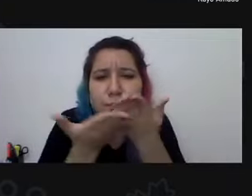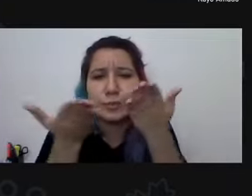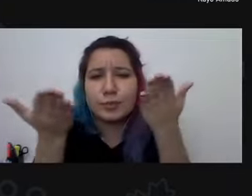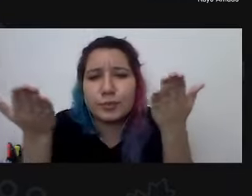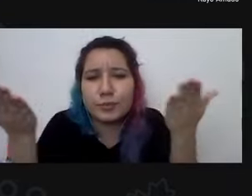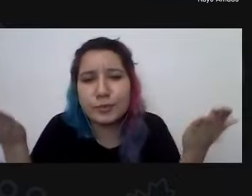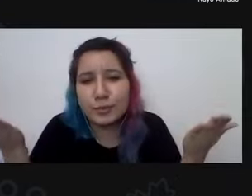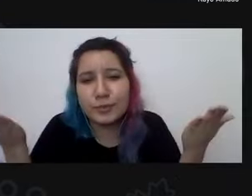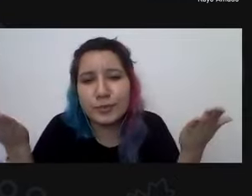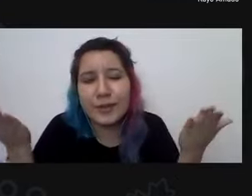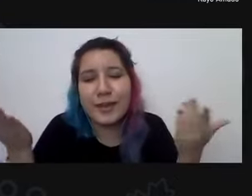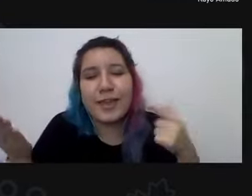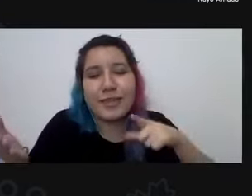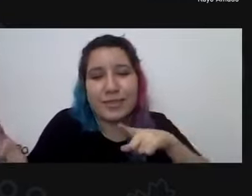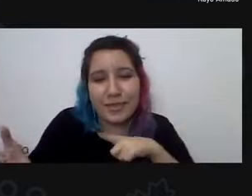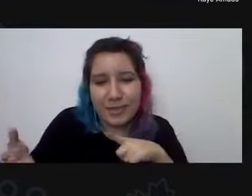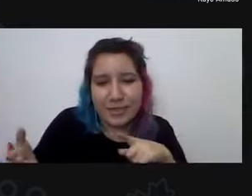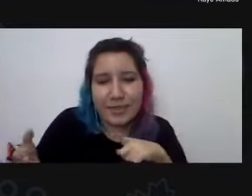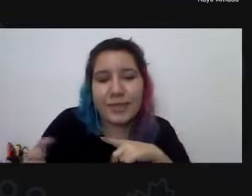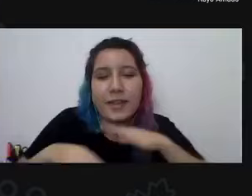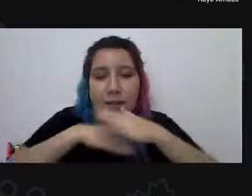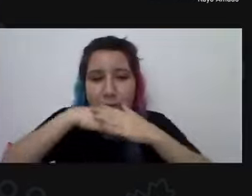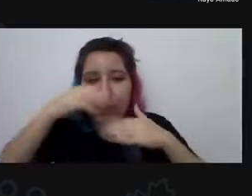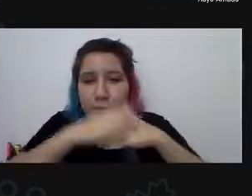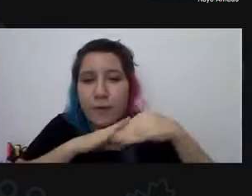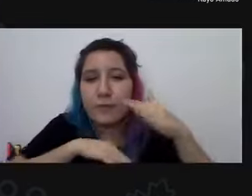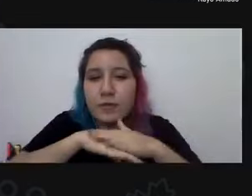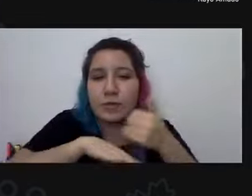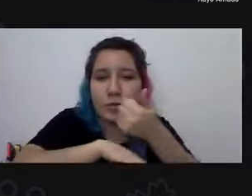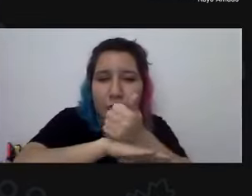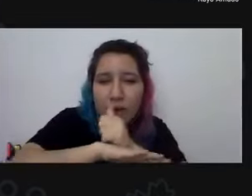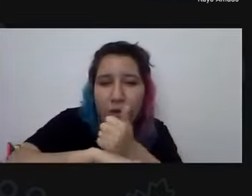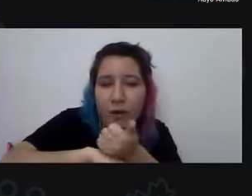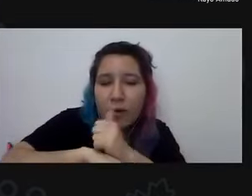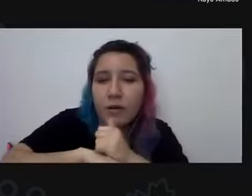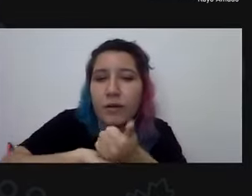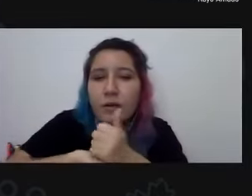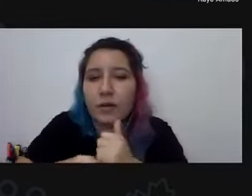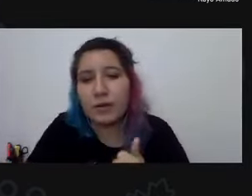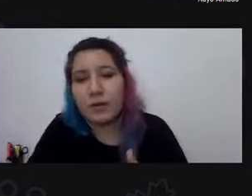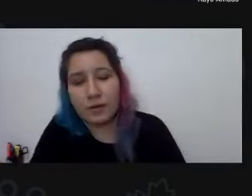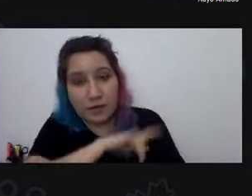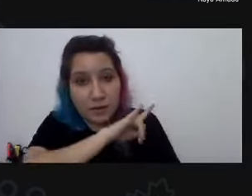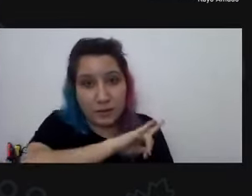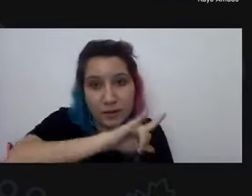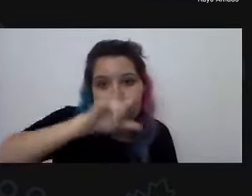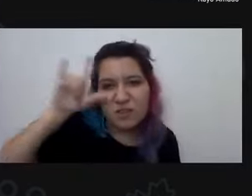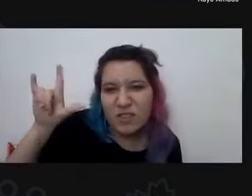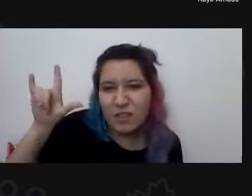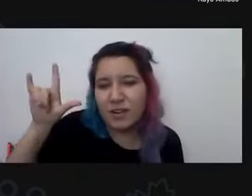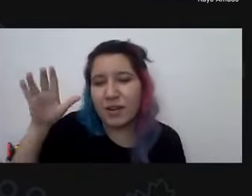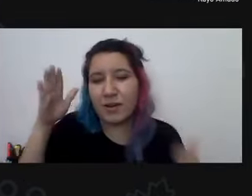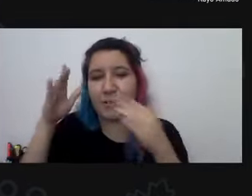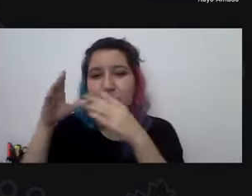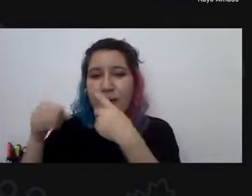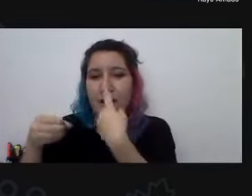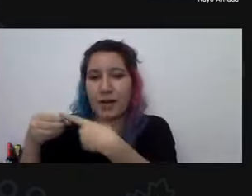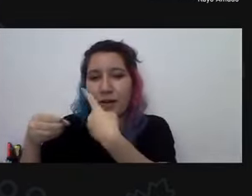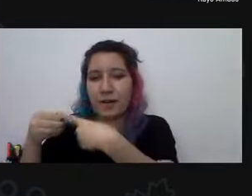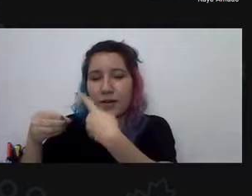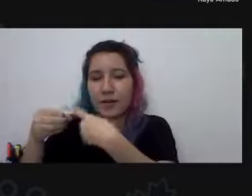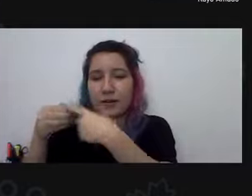gente especialista para discutir a cidade. Aqui a gente tem gente que ama essa cidade, todo mundo envolvido no